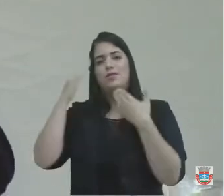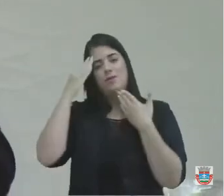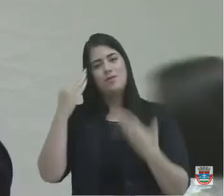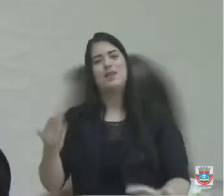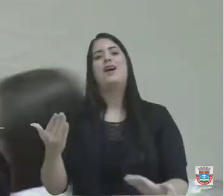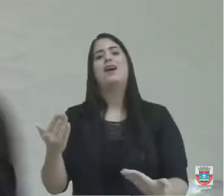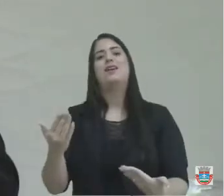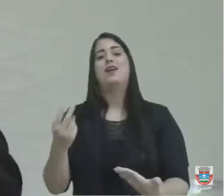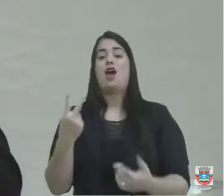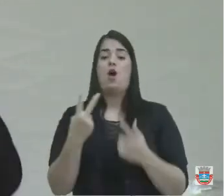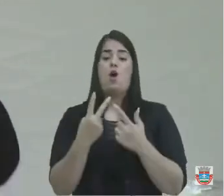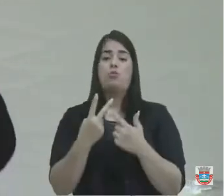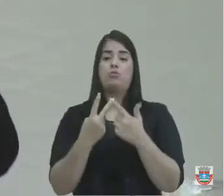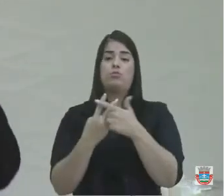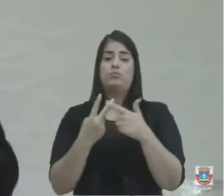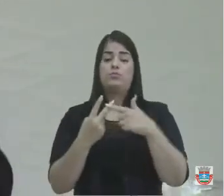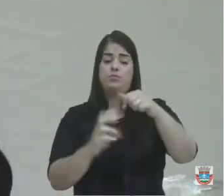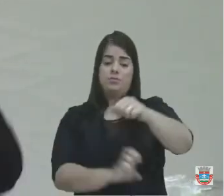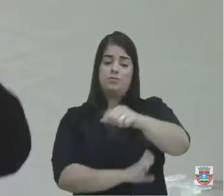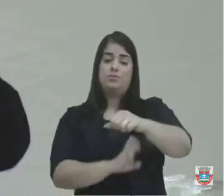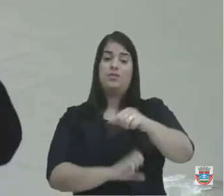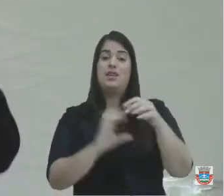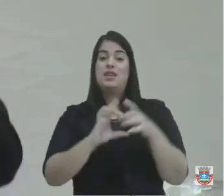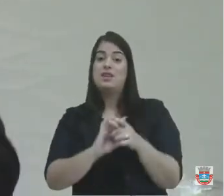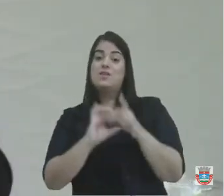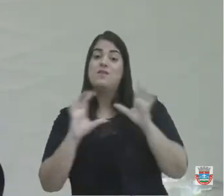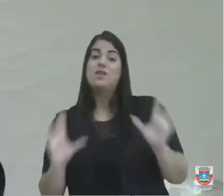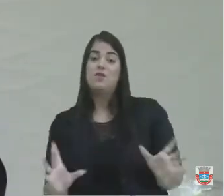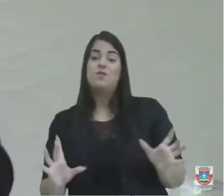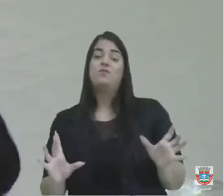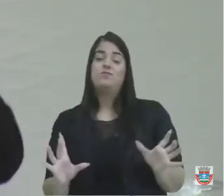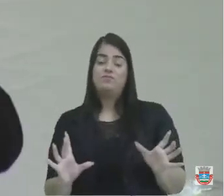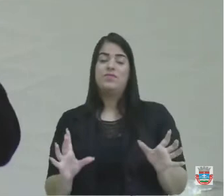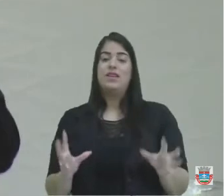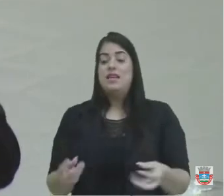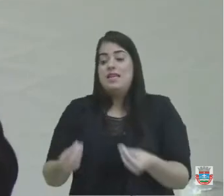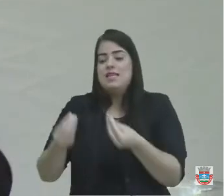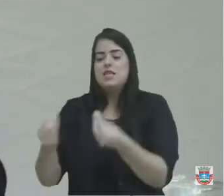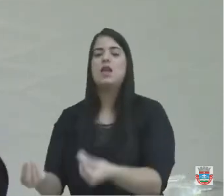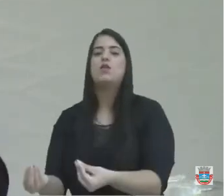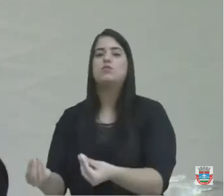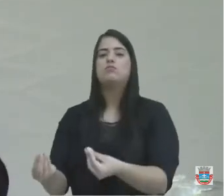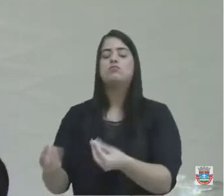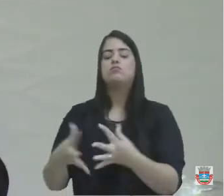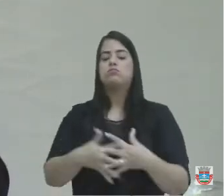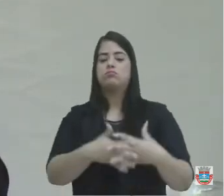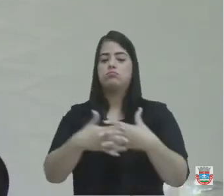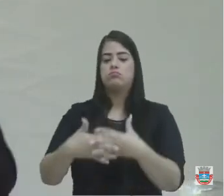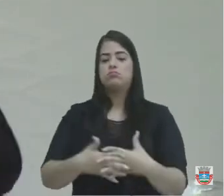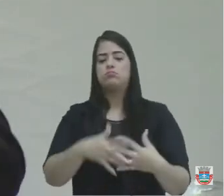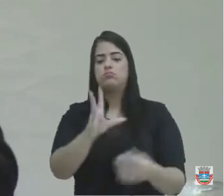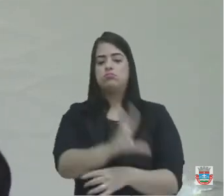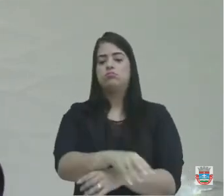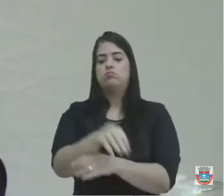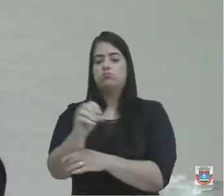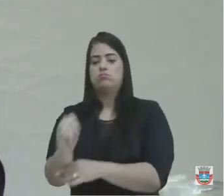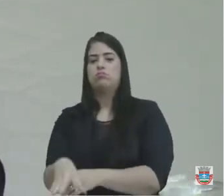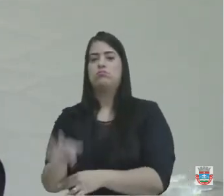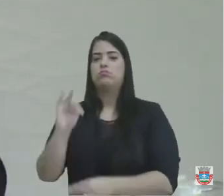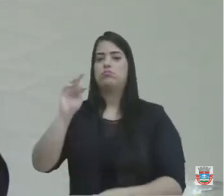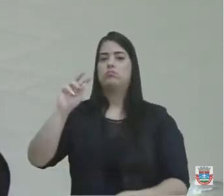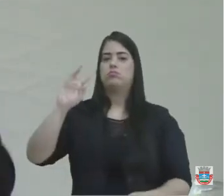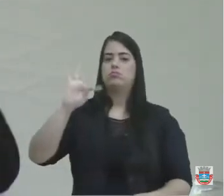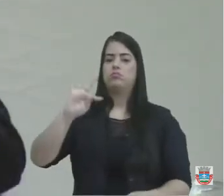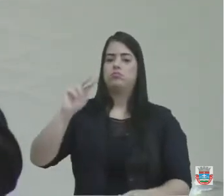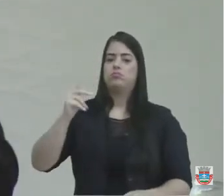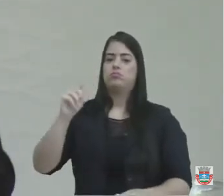a esses dois empresários que liberaram me deram seus tratores o maquinista é o tratorista